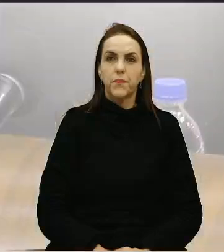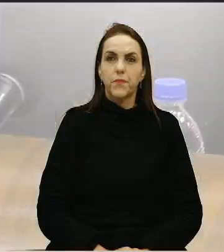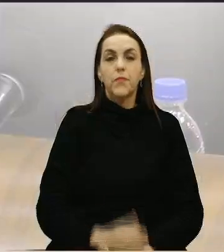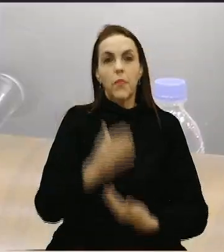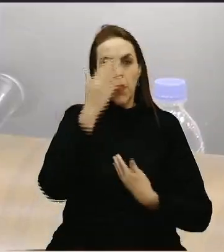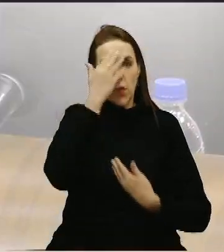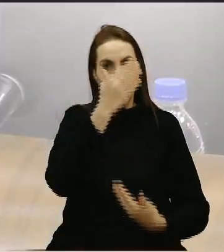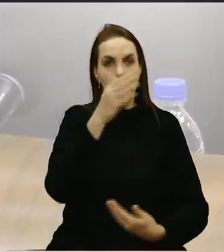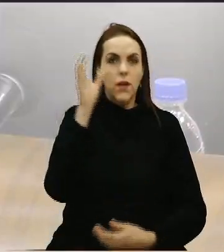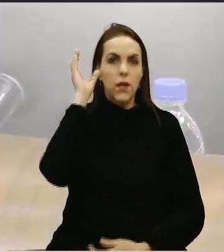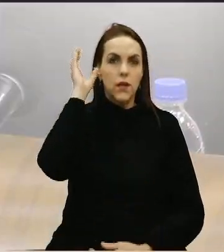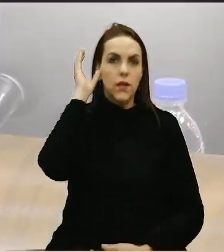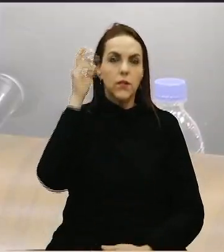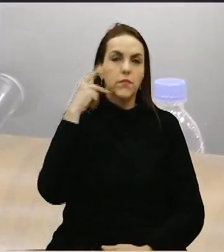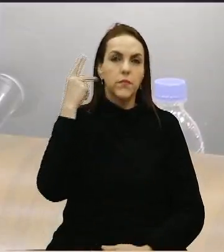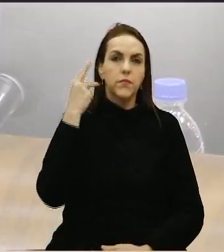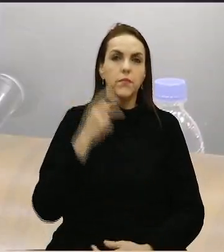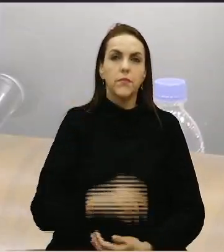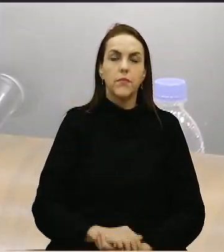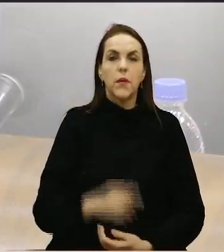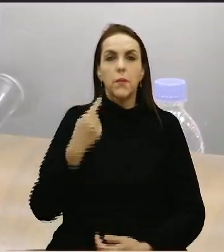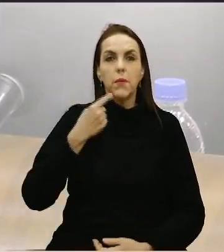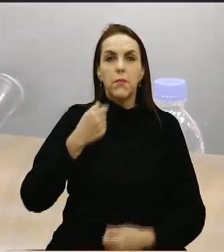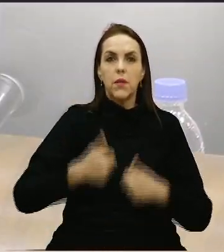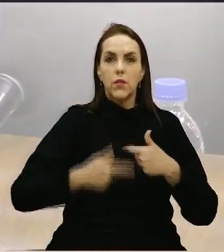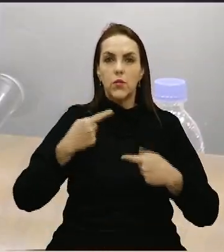Obrigada, vereador Cadore. Em primeira discussão,